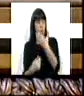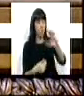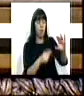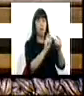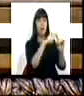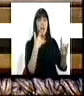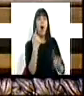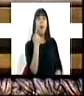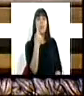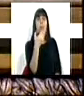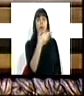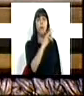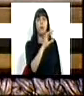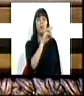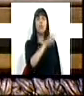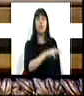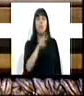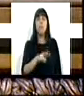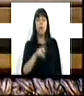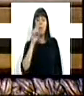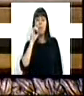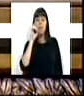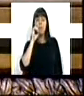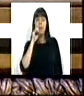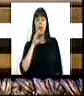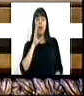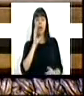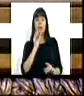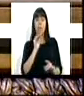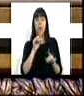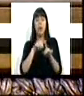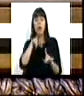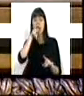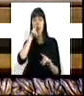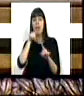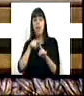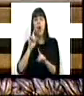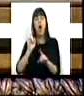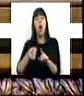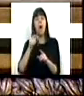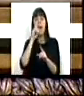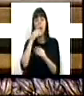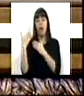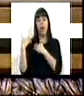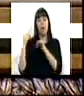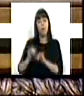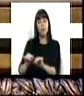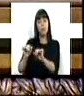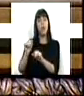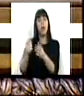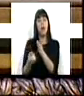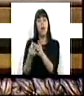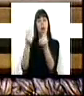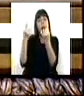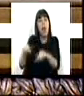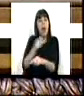Mas há ainda 746 milhões em garantias ao Santander e ao veículo que vai ficar com os ativos imobiliários, ou seja,